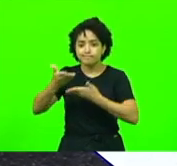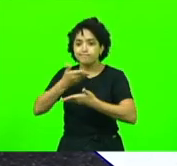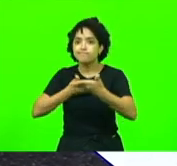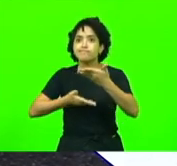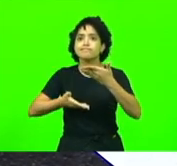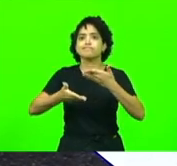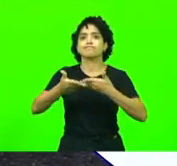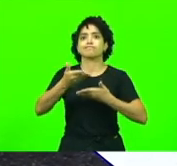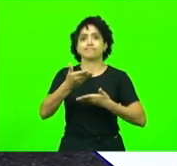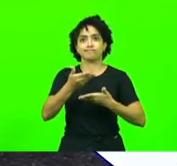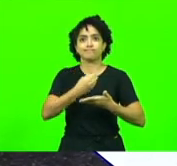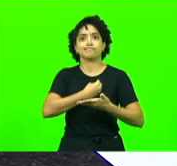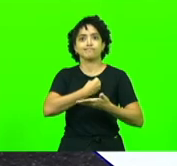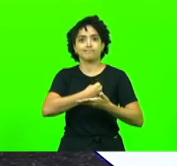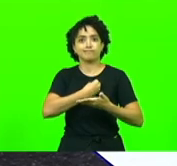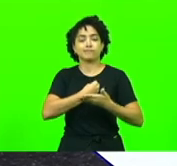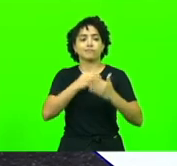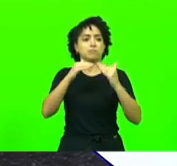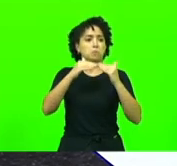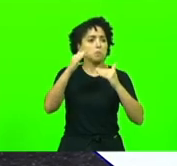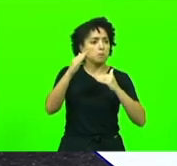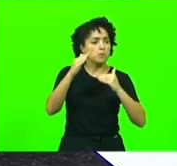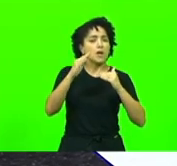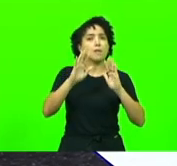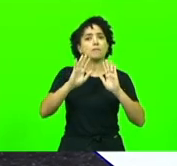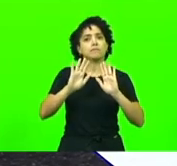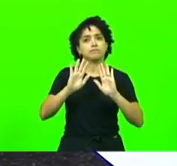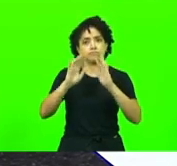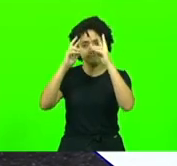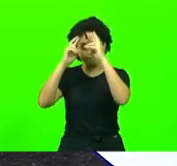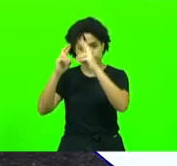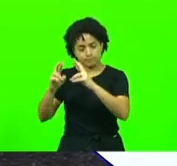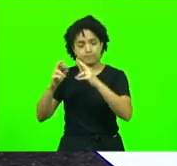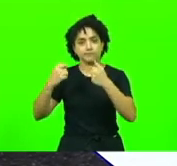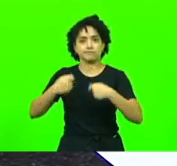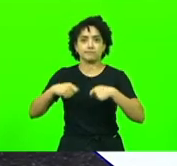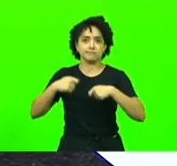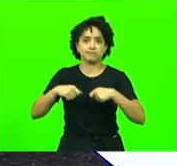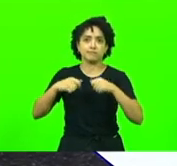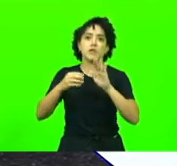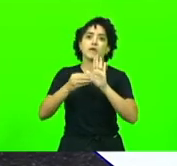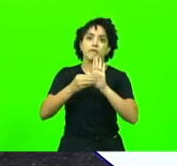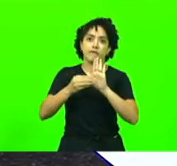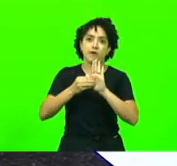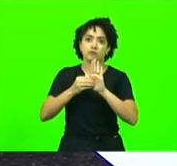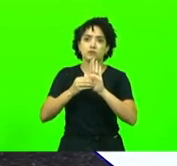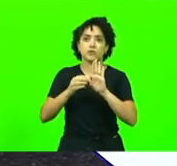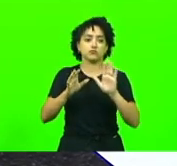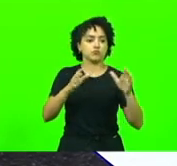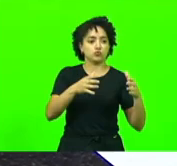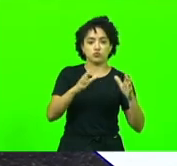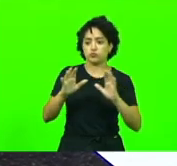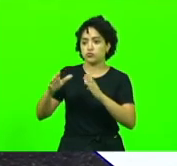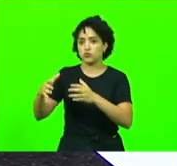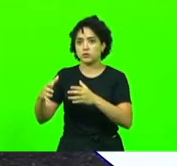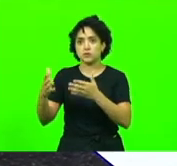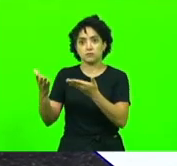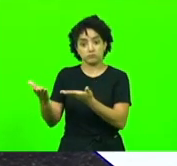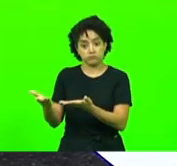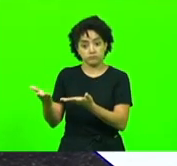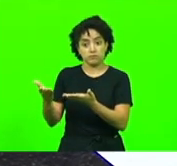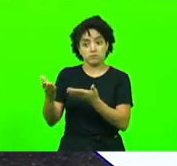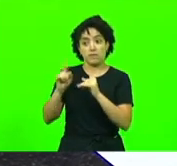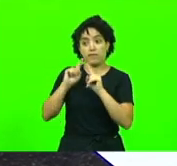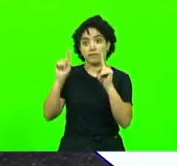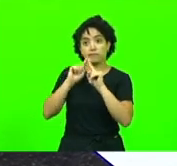harmonia, não precisamos concordar, mas precisamos respeitar. E está faltando isso dos dois lados, dos dois lados. Um lado reclamava